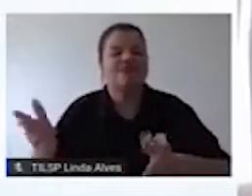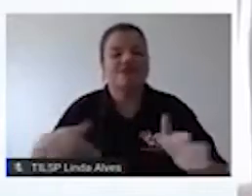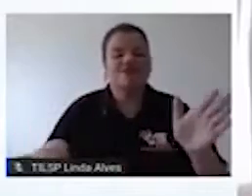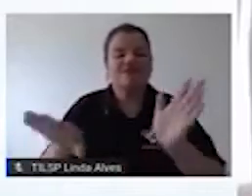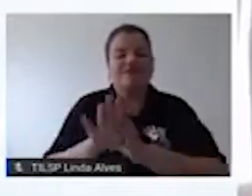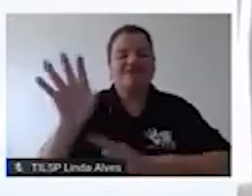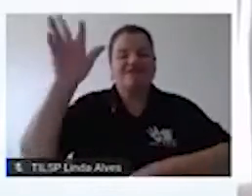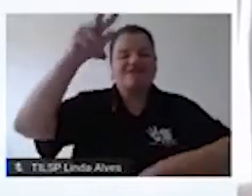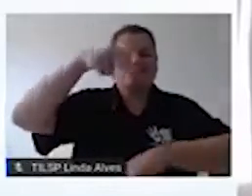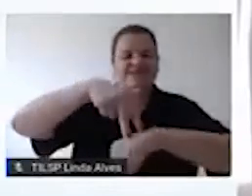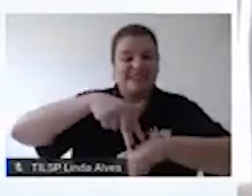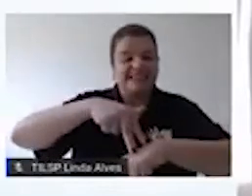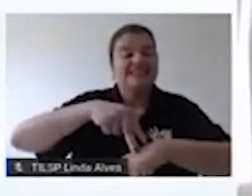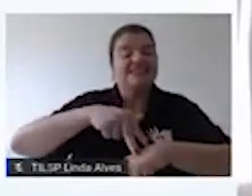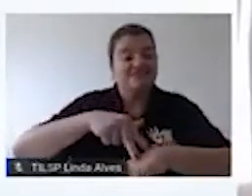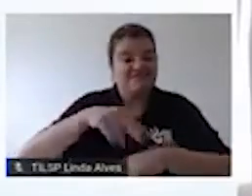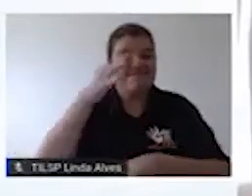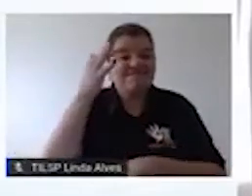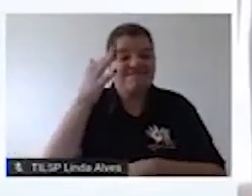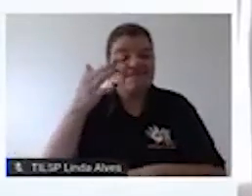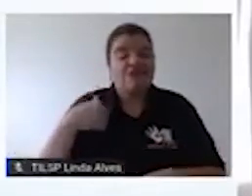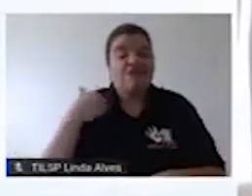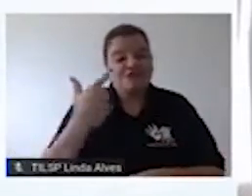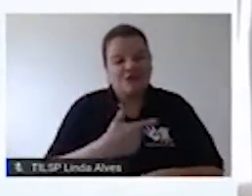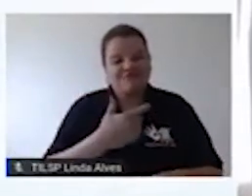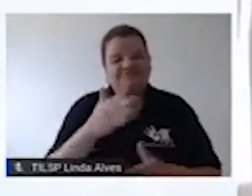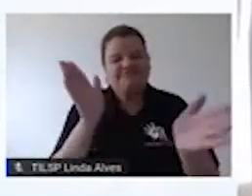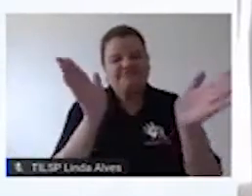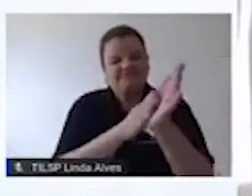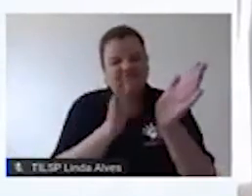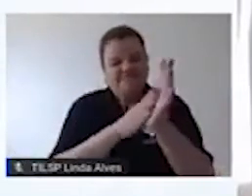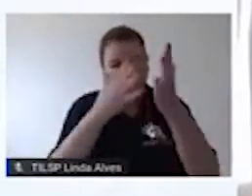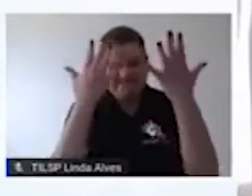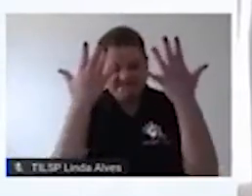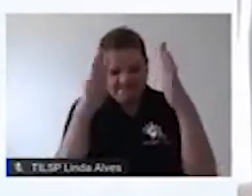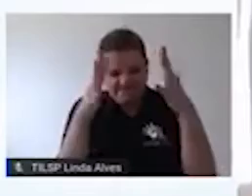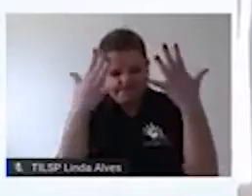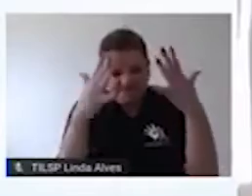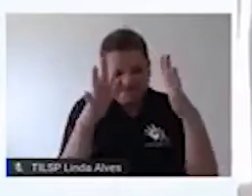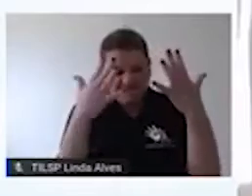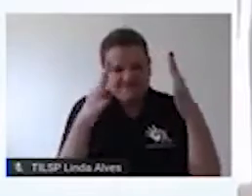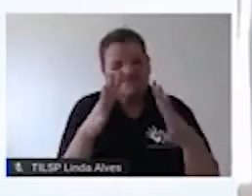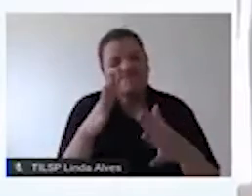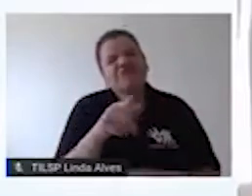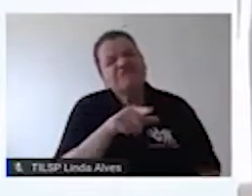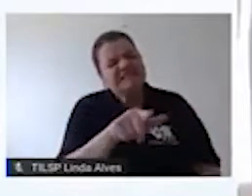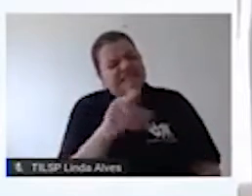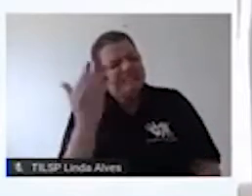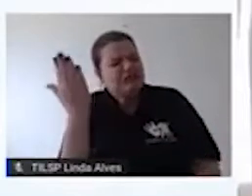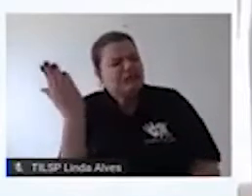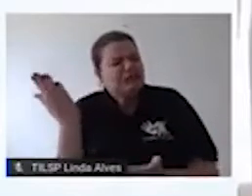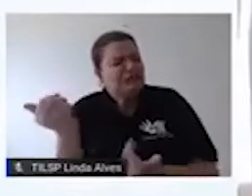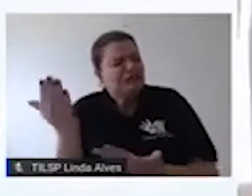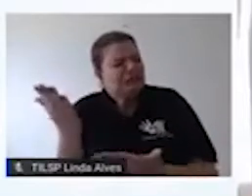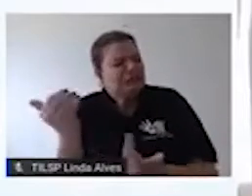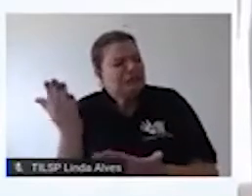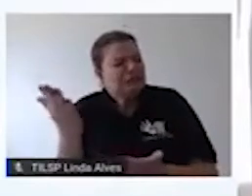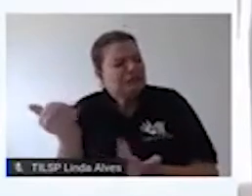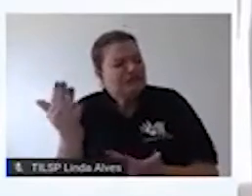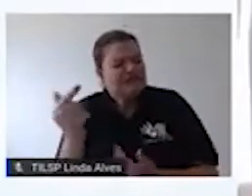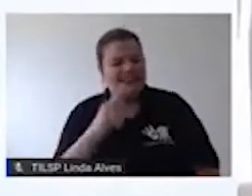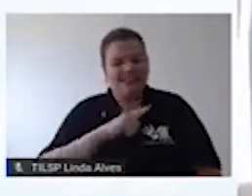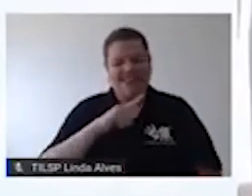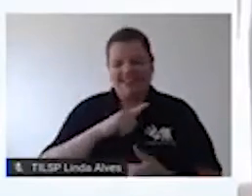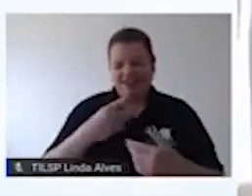gente, com ferro e fogo, a gente não vai para lugar nenhum. Então, parabéns, Mônica. E você é muito jovem, então você tem muito a